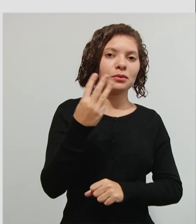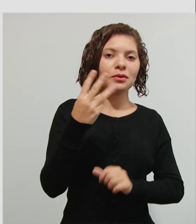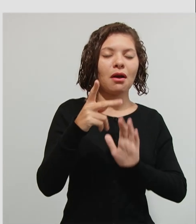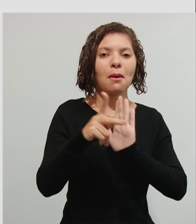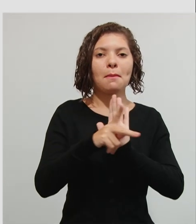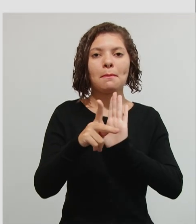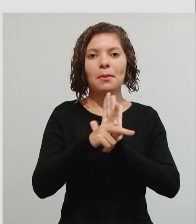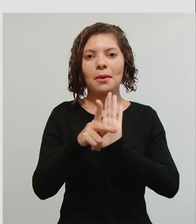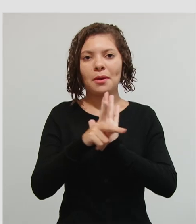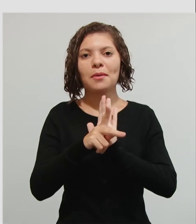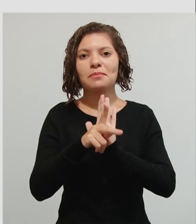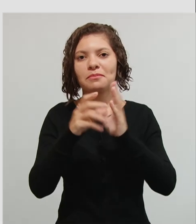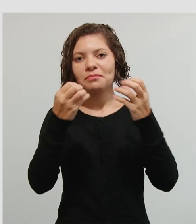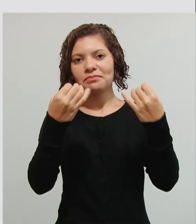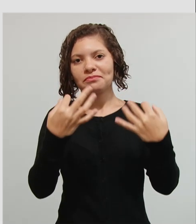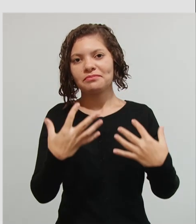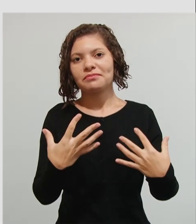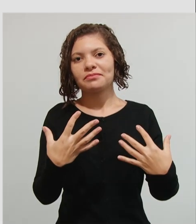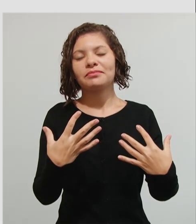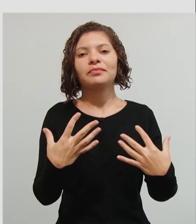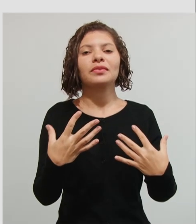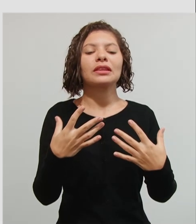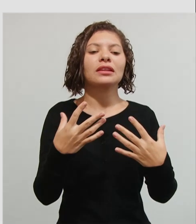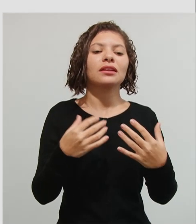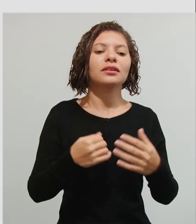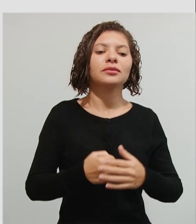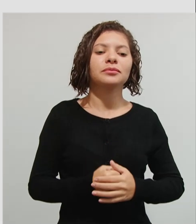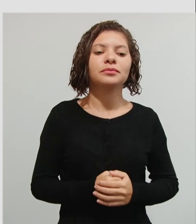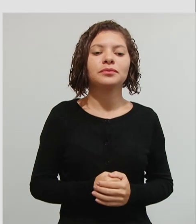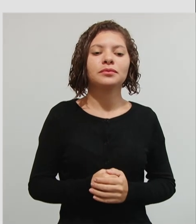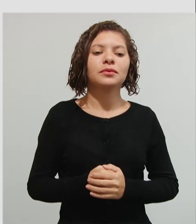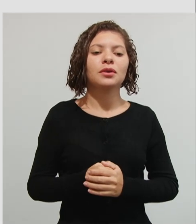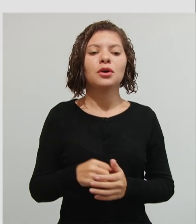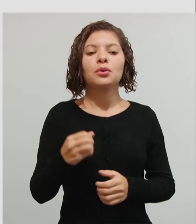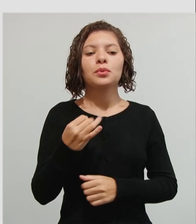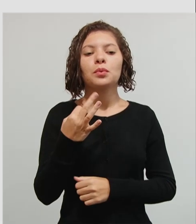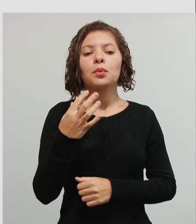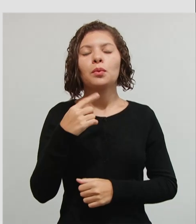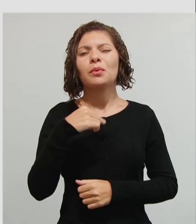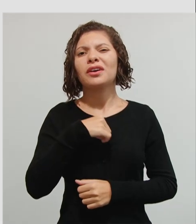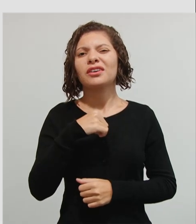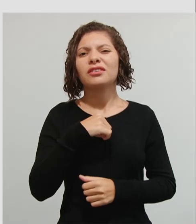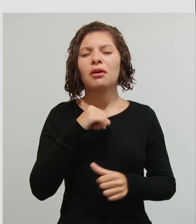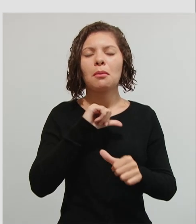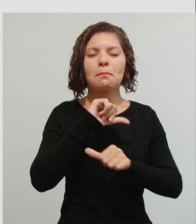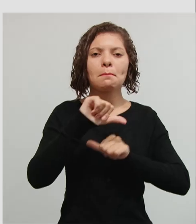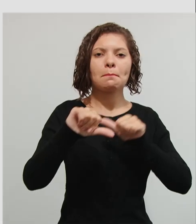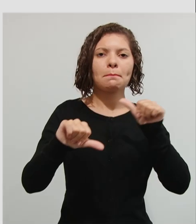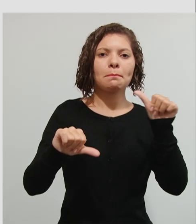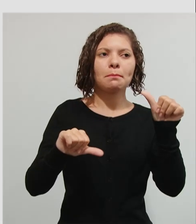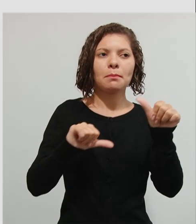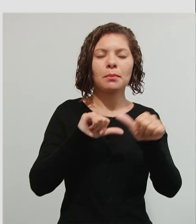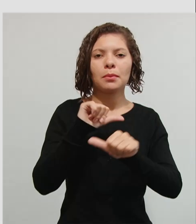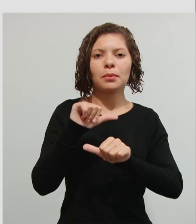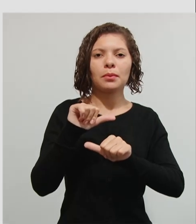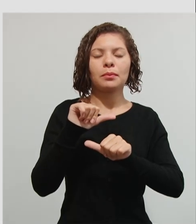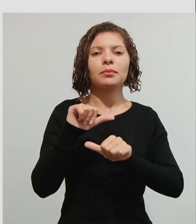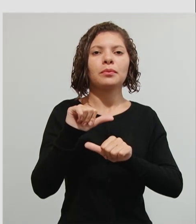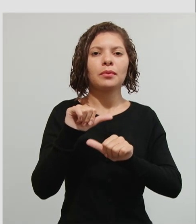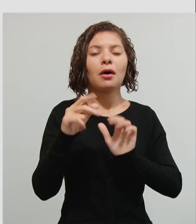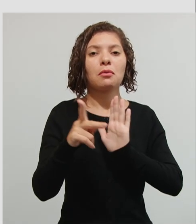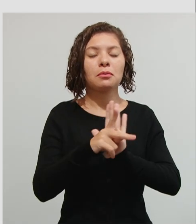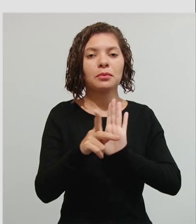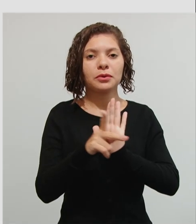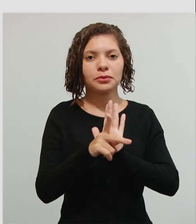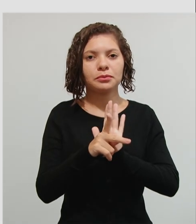constantes dos custos e dos benefícios para entender quanto que eu vou mudar proporcionalmente de um princípio para o outro, de